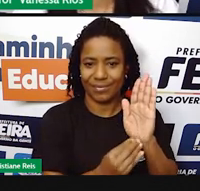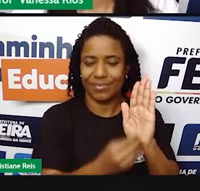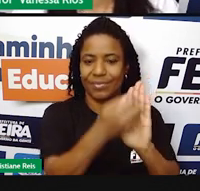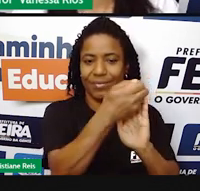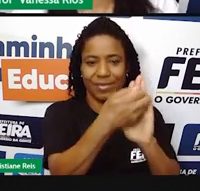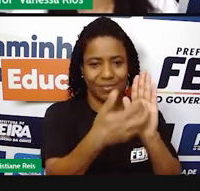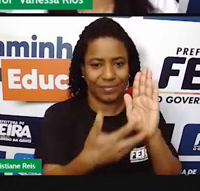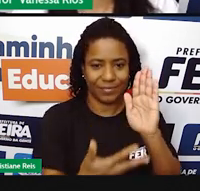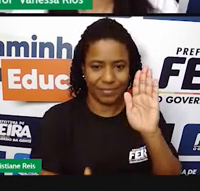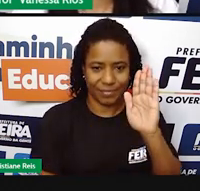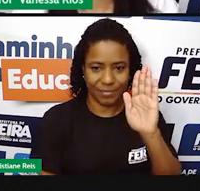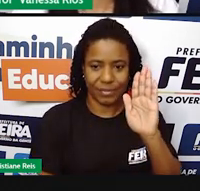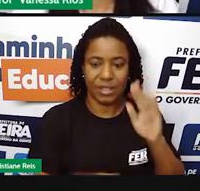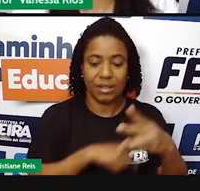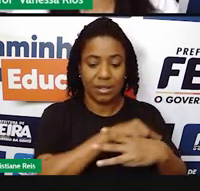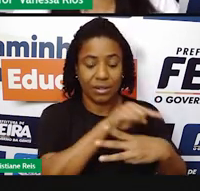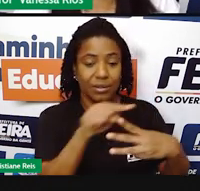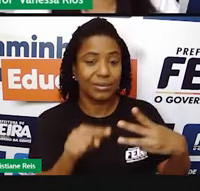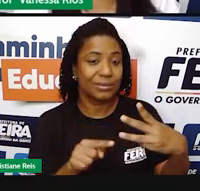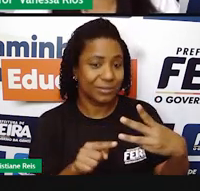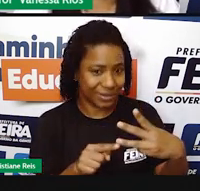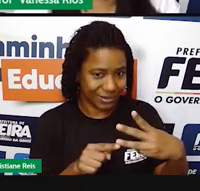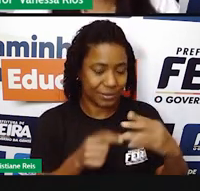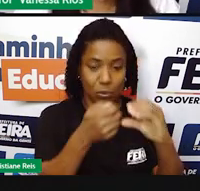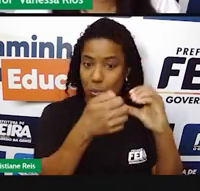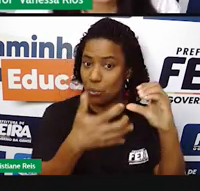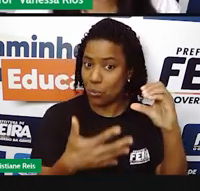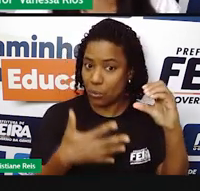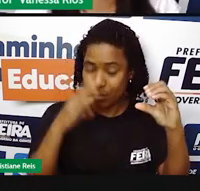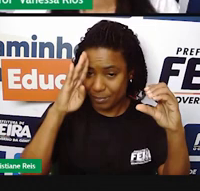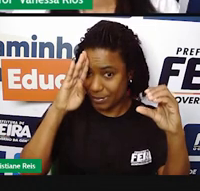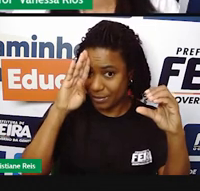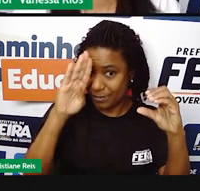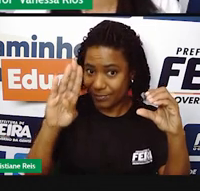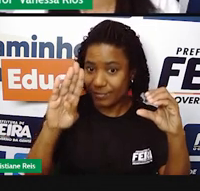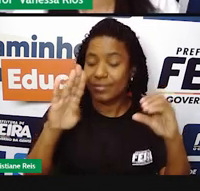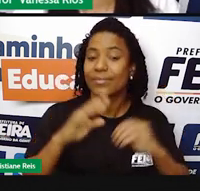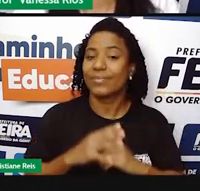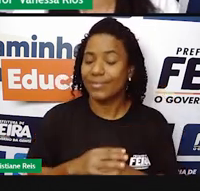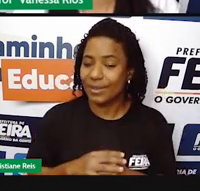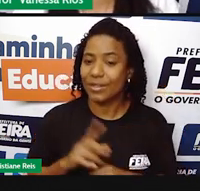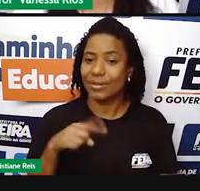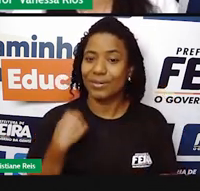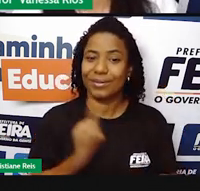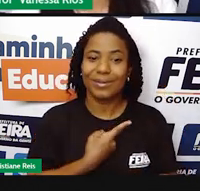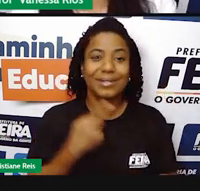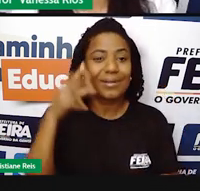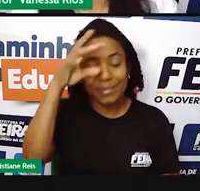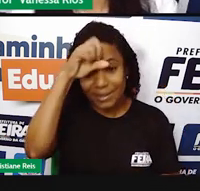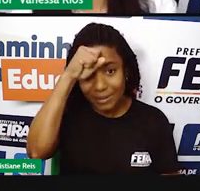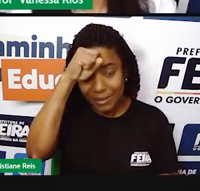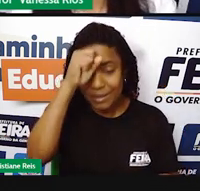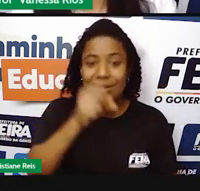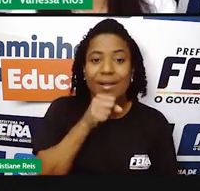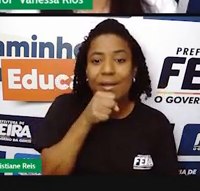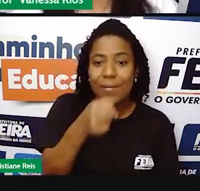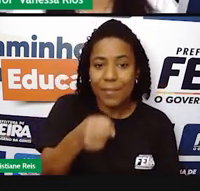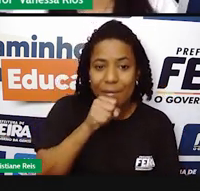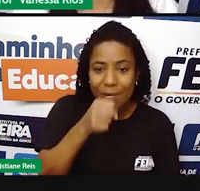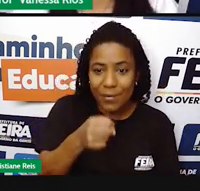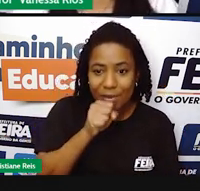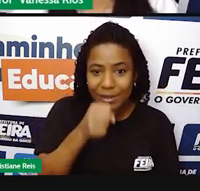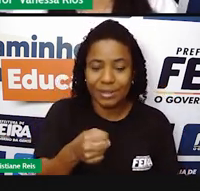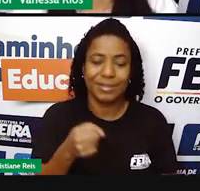parágrafo. Além de desses elementos, que são os elementos principais, a gente viu aí que a reportagem pode trazer a complementação